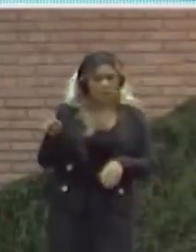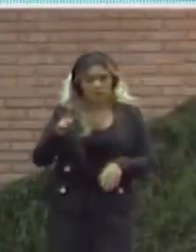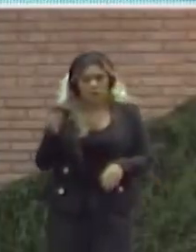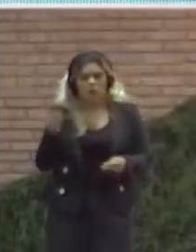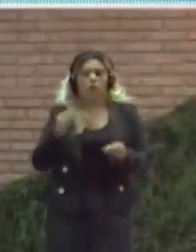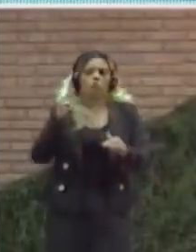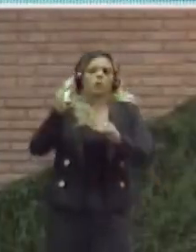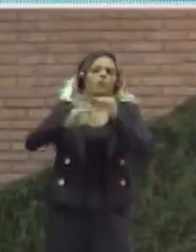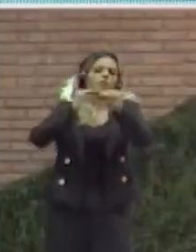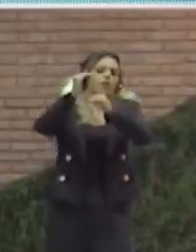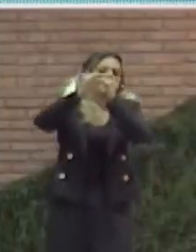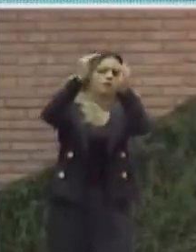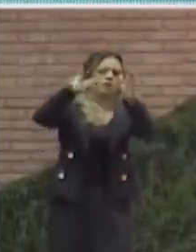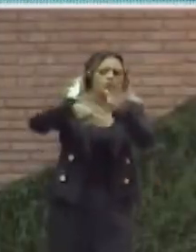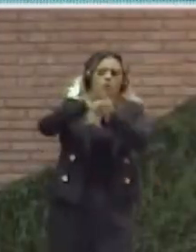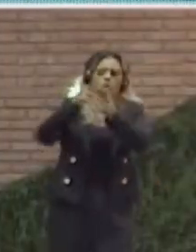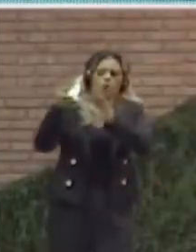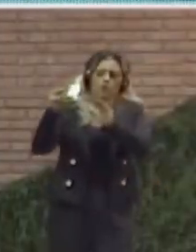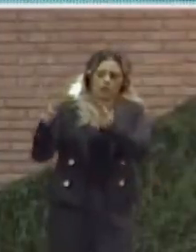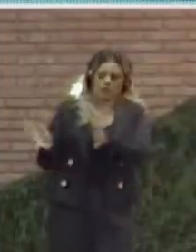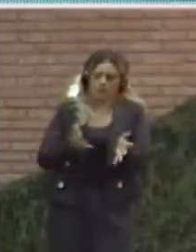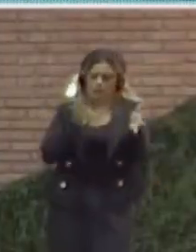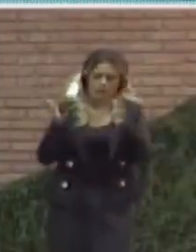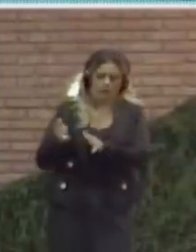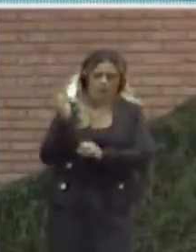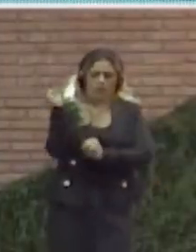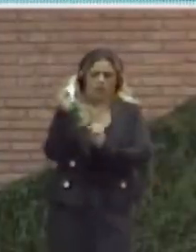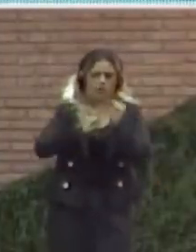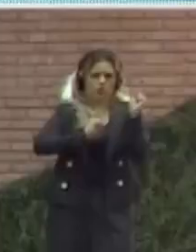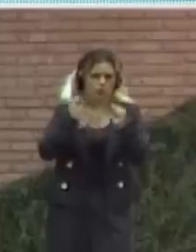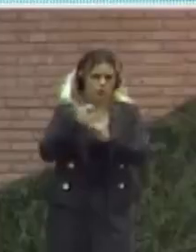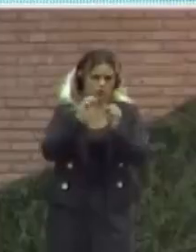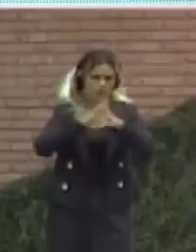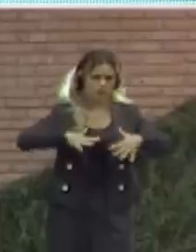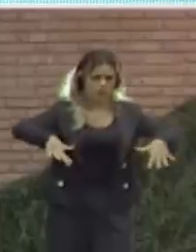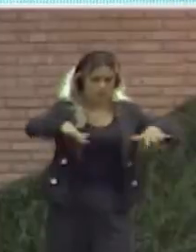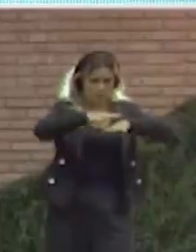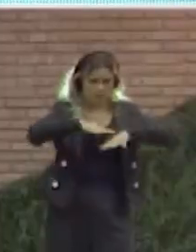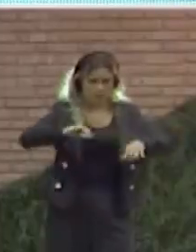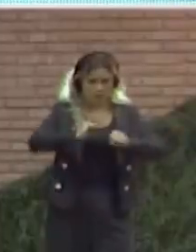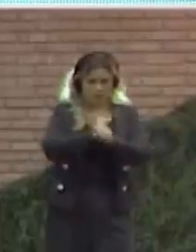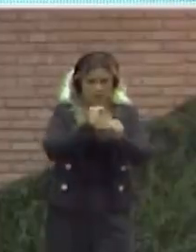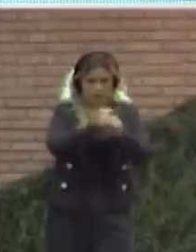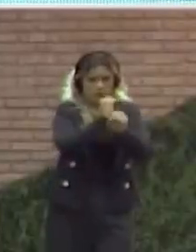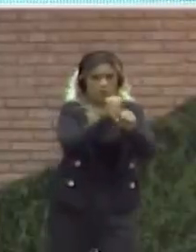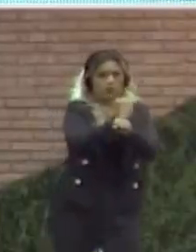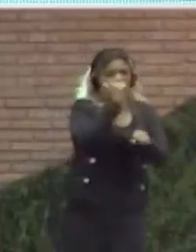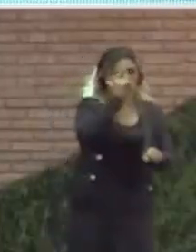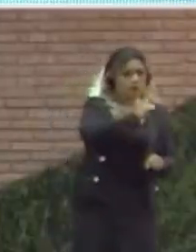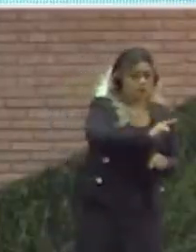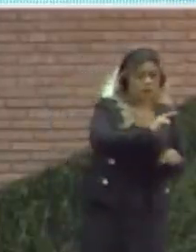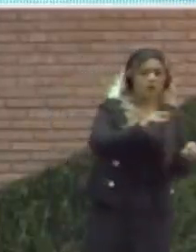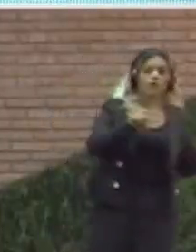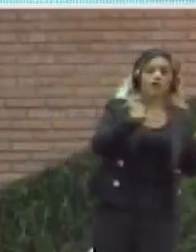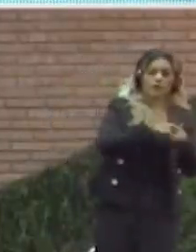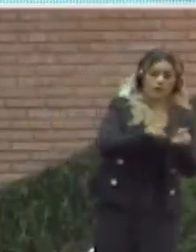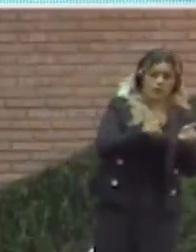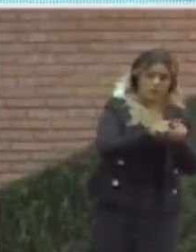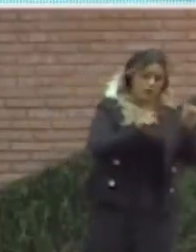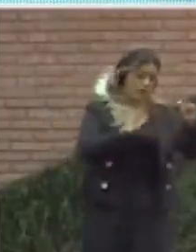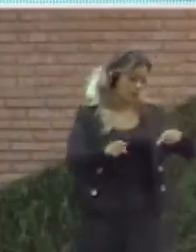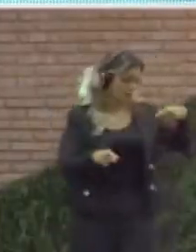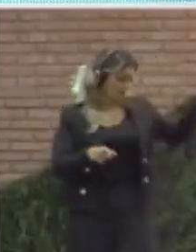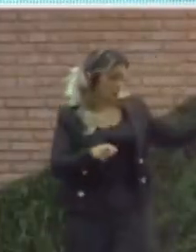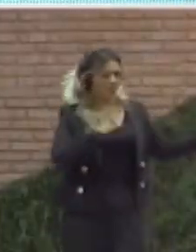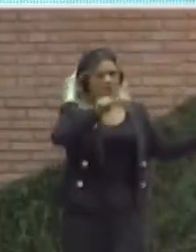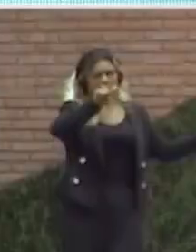do desenvolvimento da industrialização, enfim, da indústria lá, da construção ter chegado ao ponto que foi. E para a Gabriela,